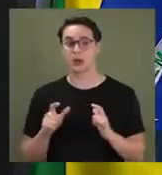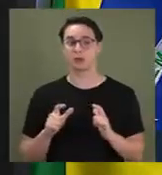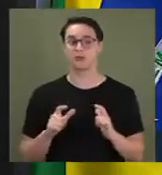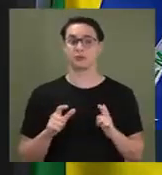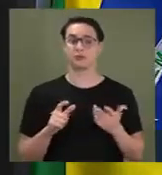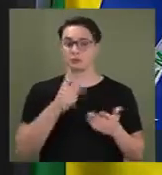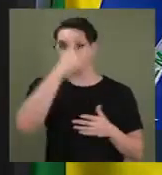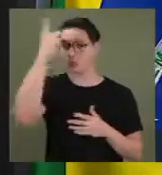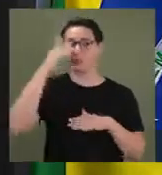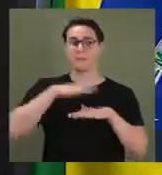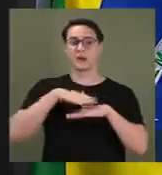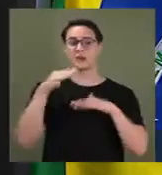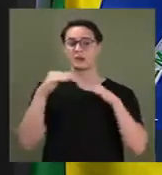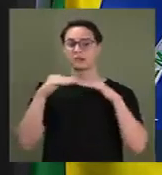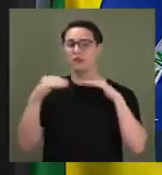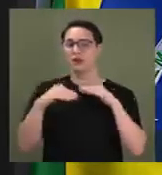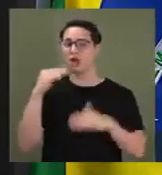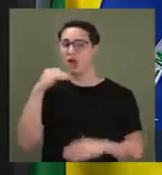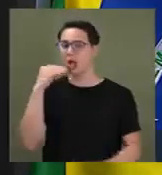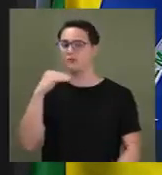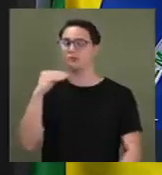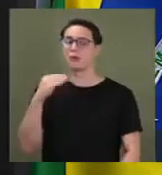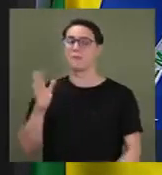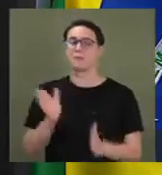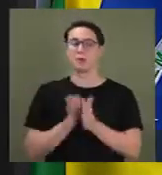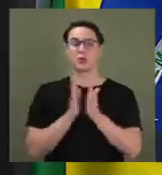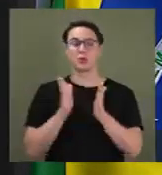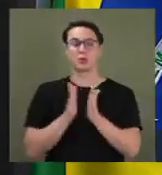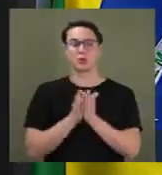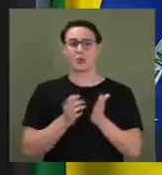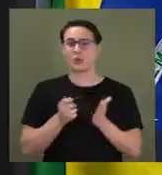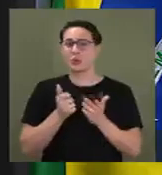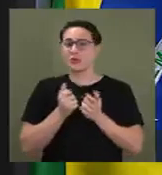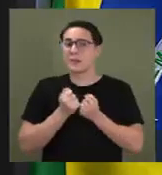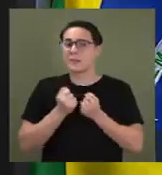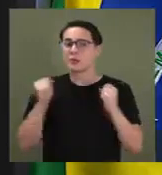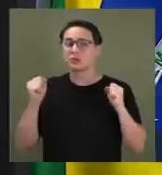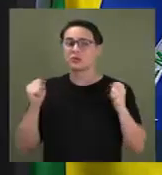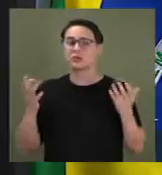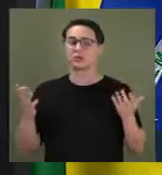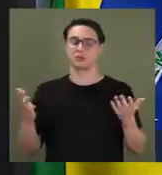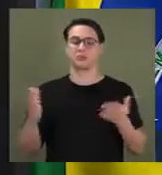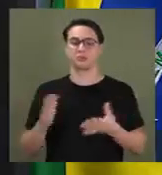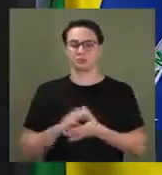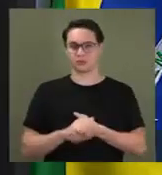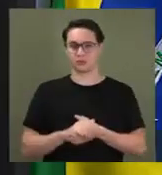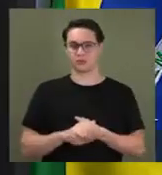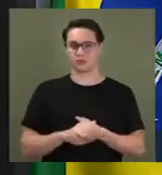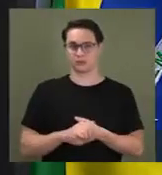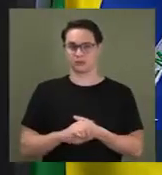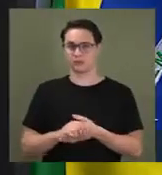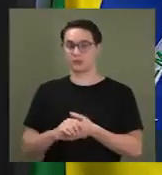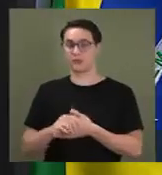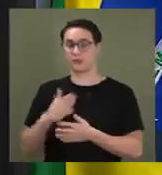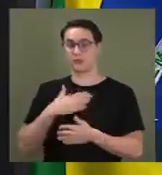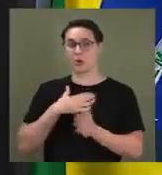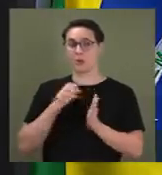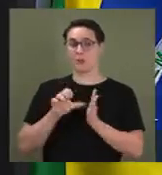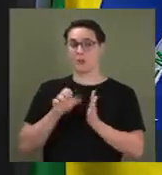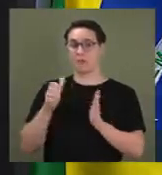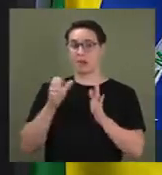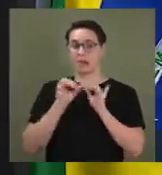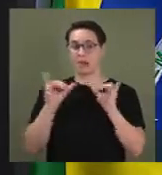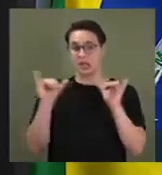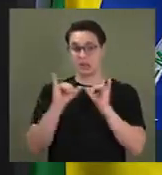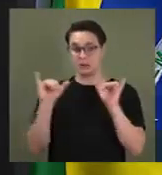os mais vulneráveis, mais pobres, era quase impossível. A minha primeira campanha